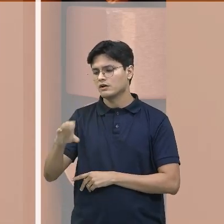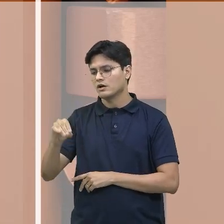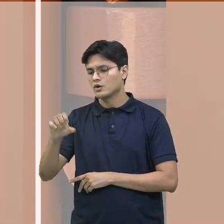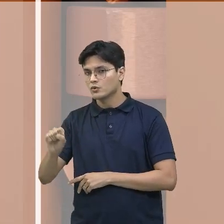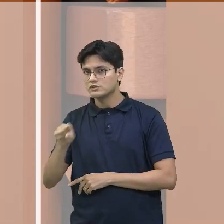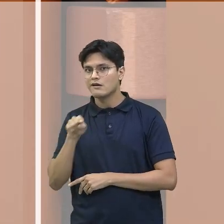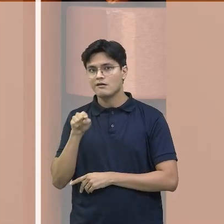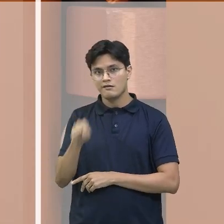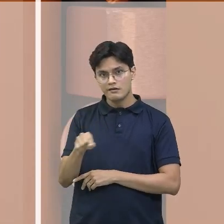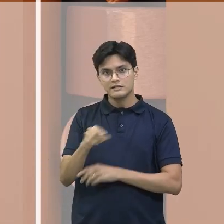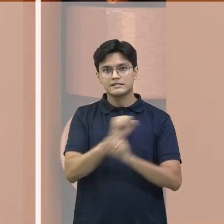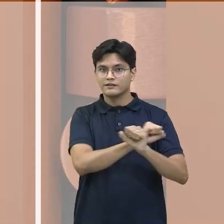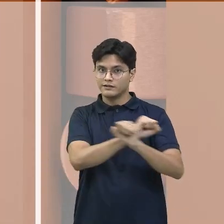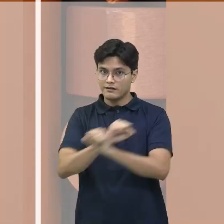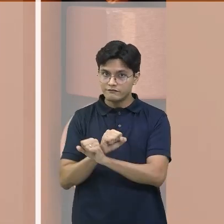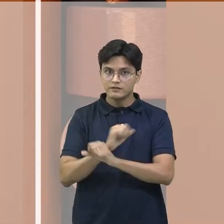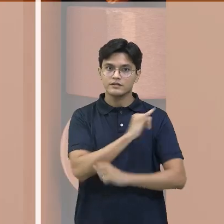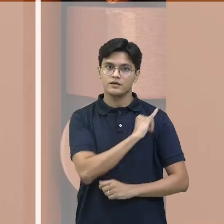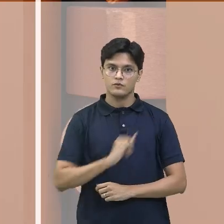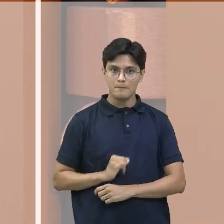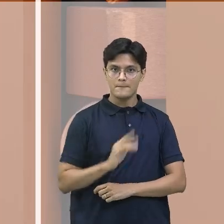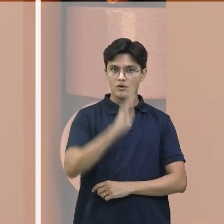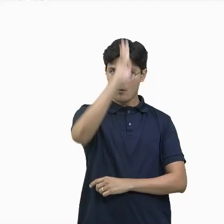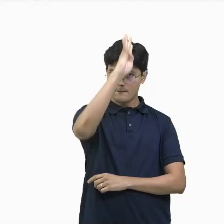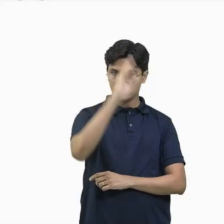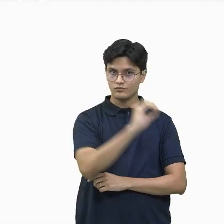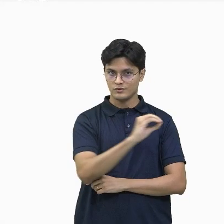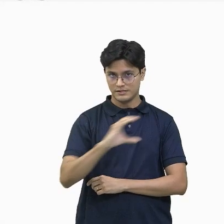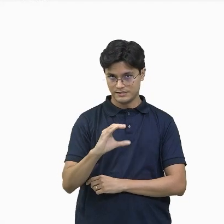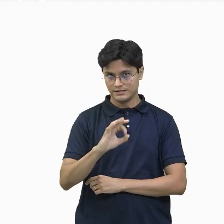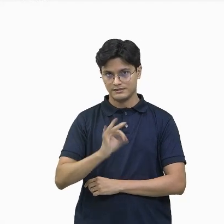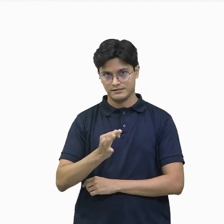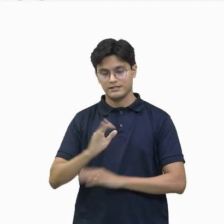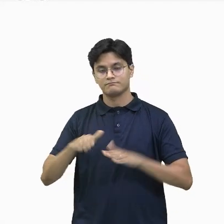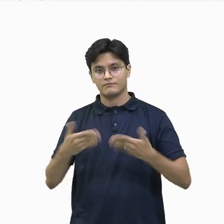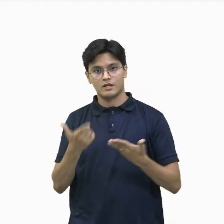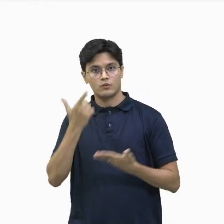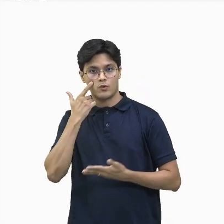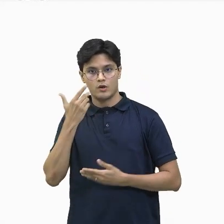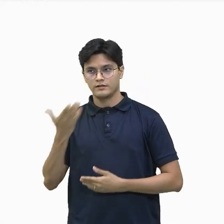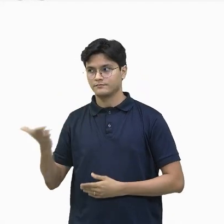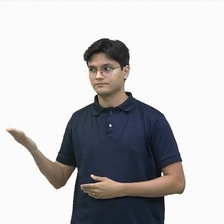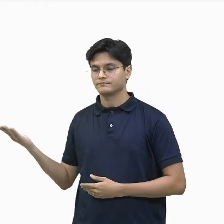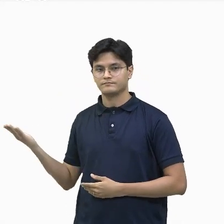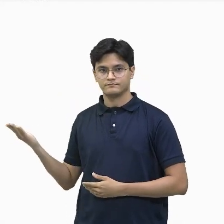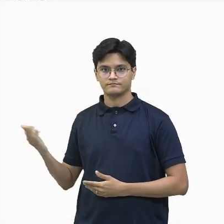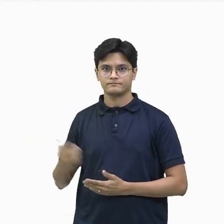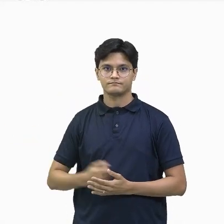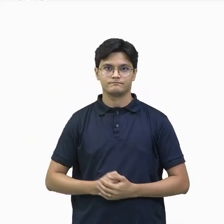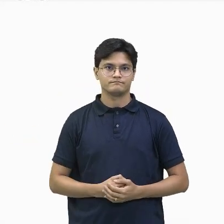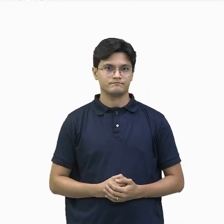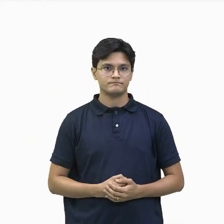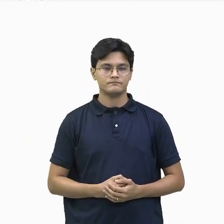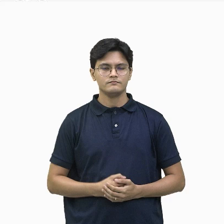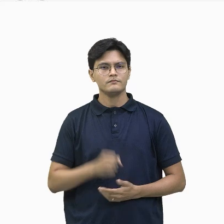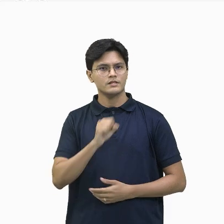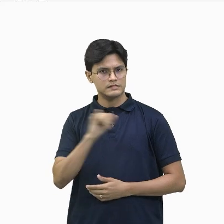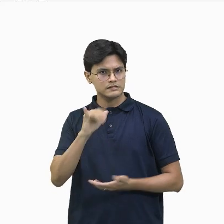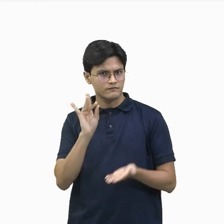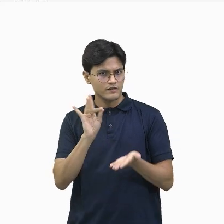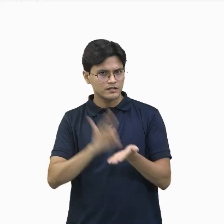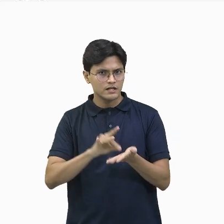então, deste Império Romano do Ocidente. Acompanhemos, então, olha só, foram, então, aí, de fato,